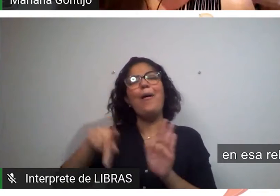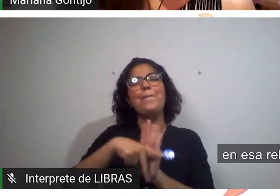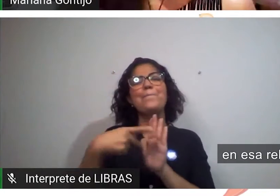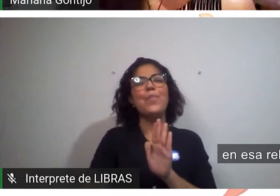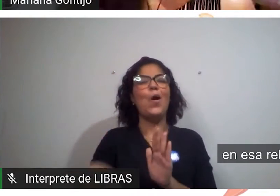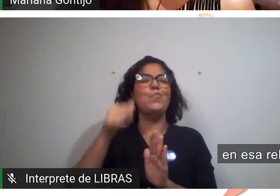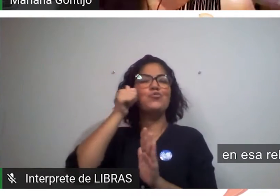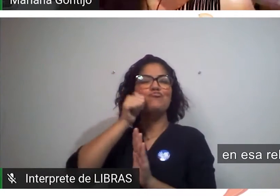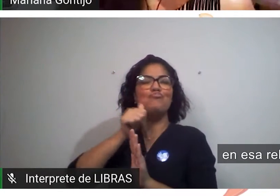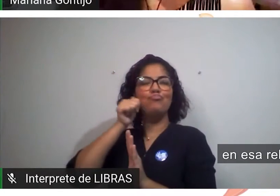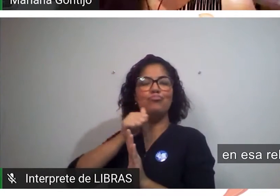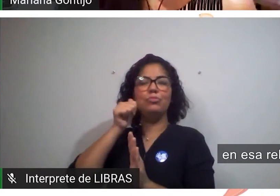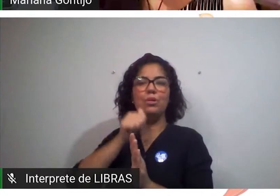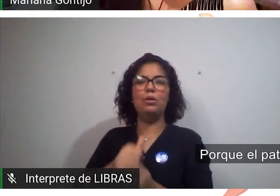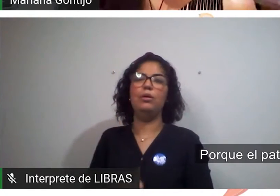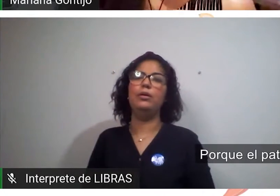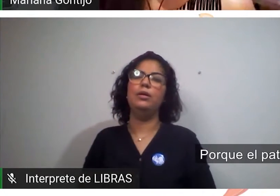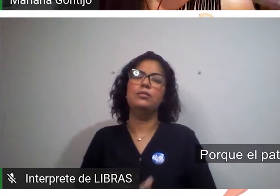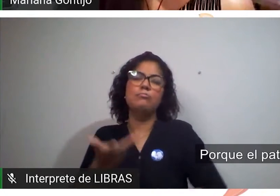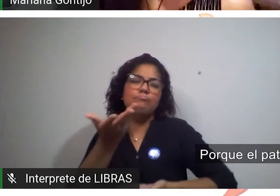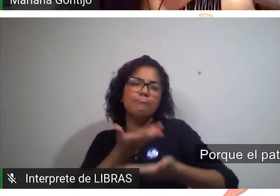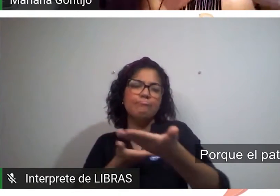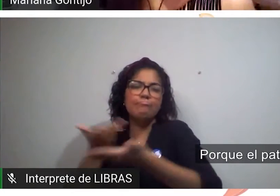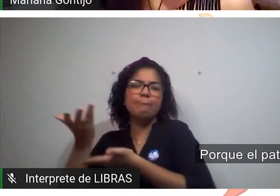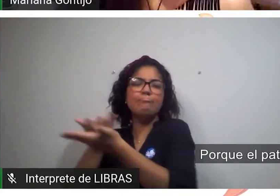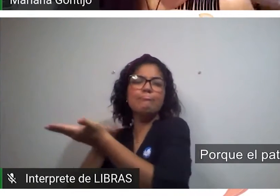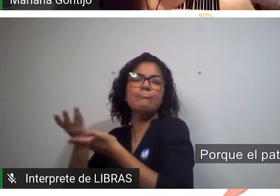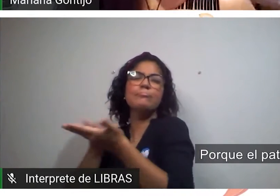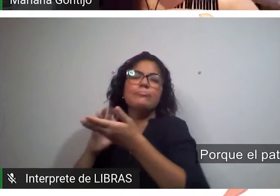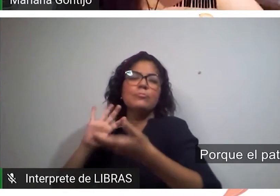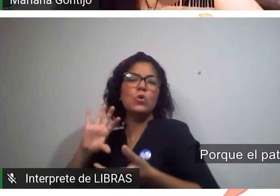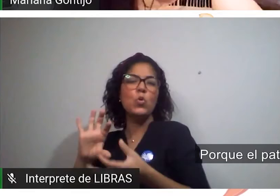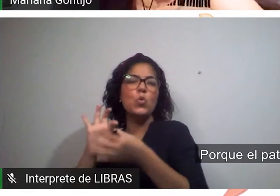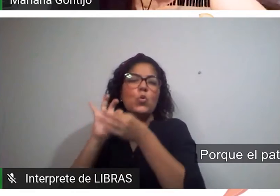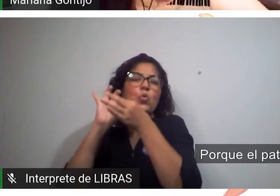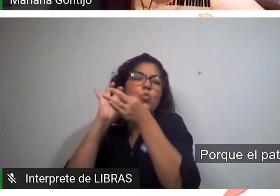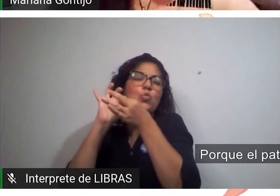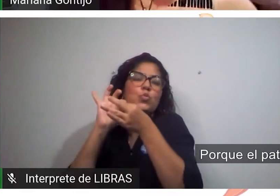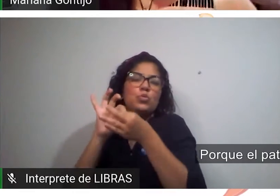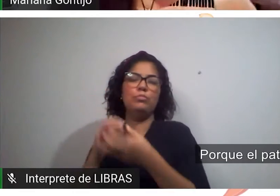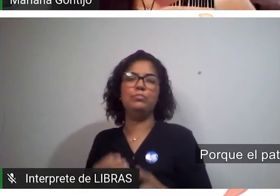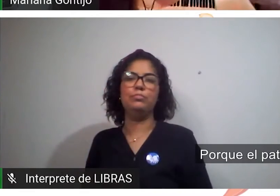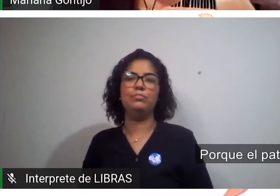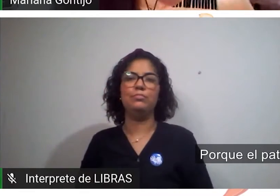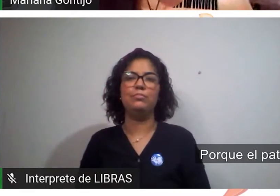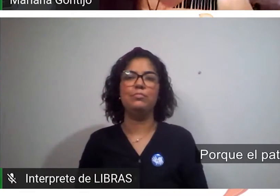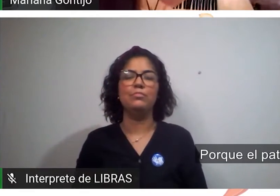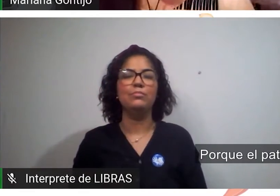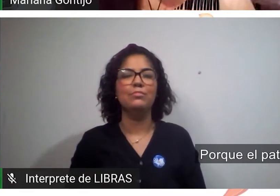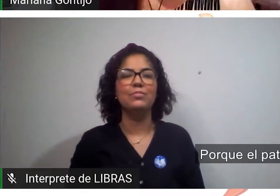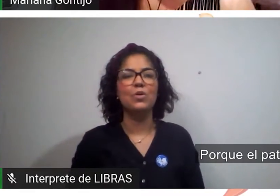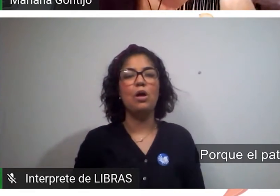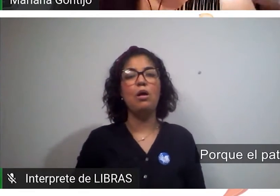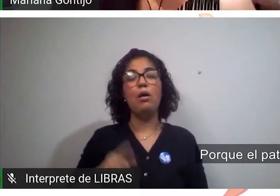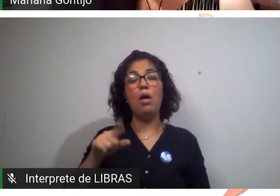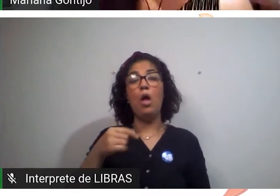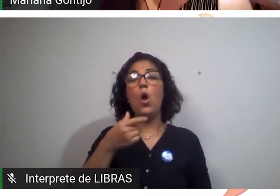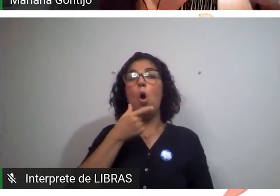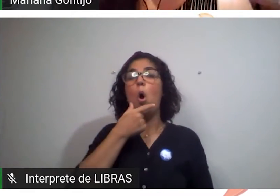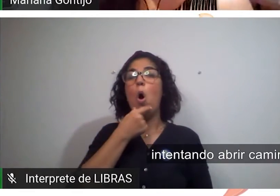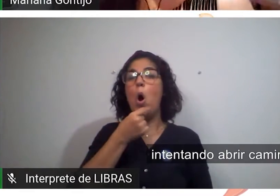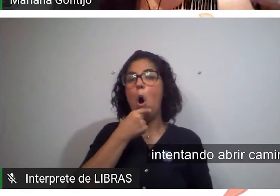nessa relação com o cuidado, né? Porque o patriarcado, ele foi lá na linha reta,